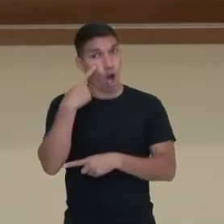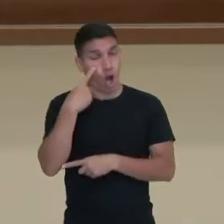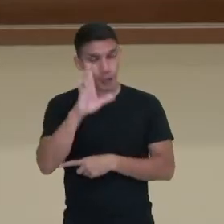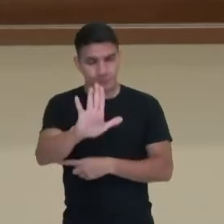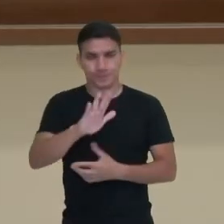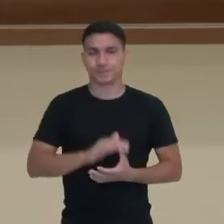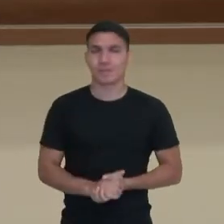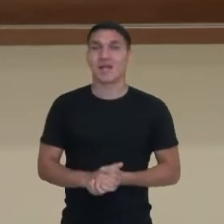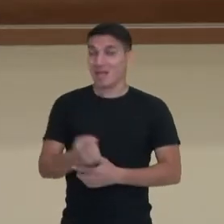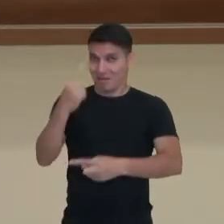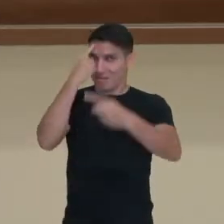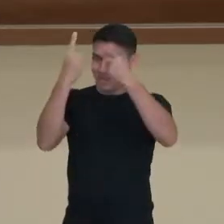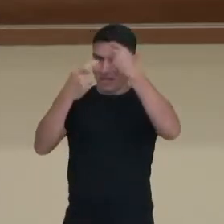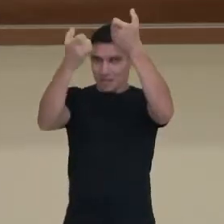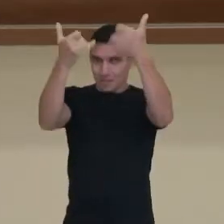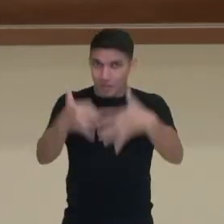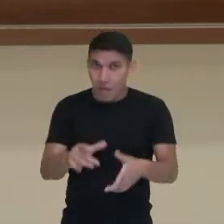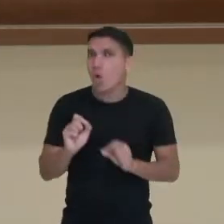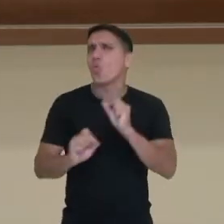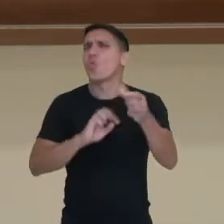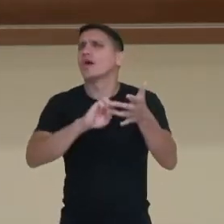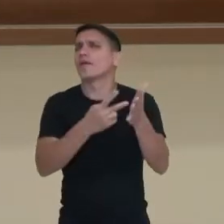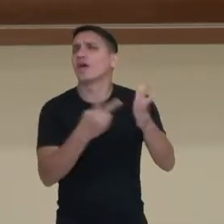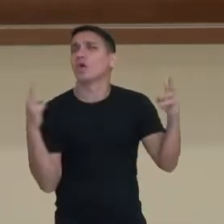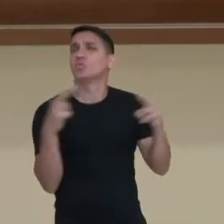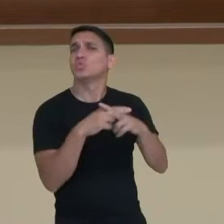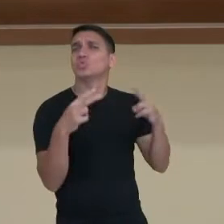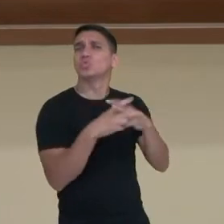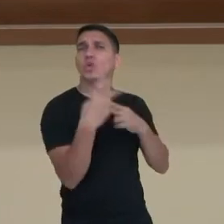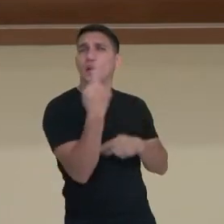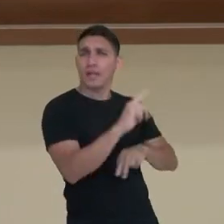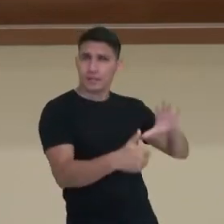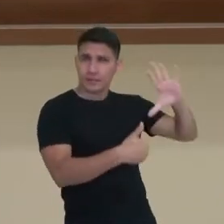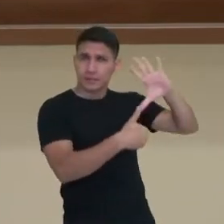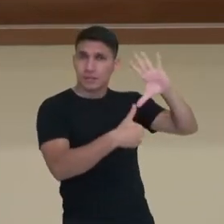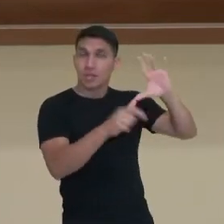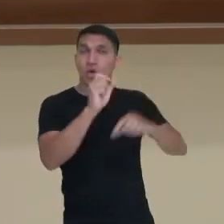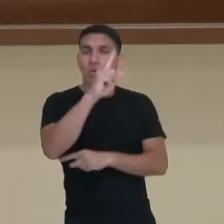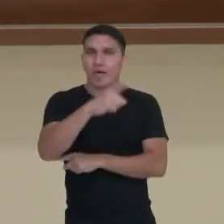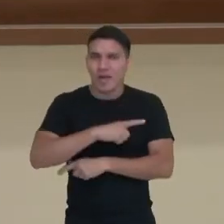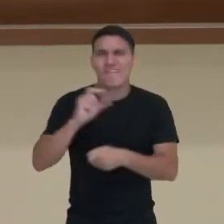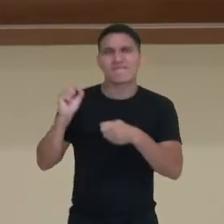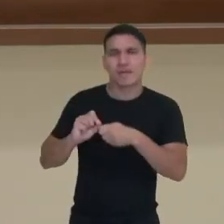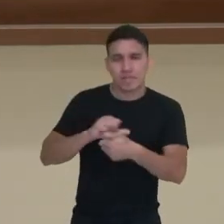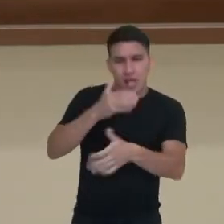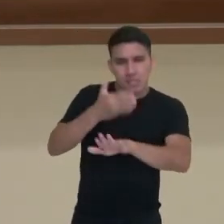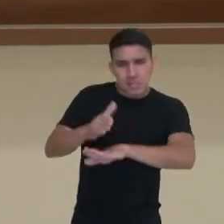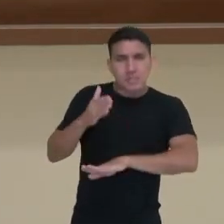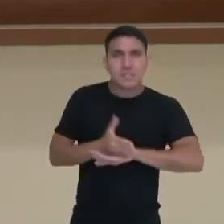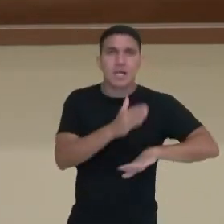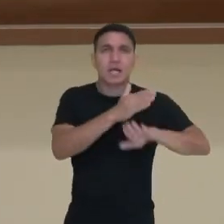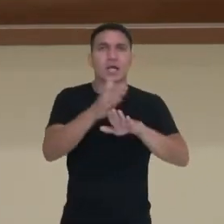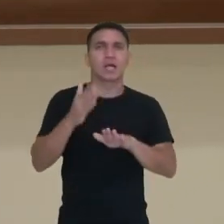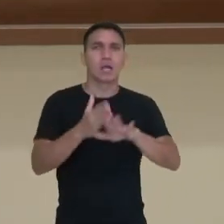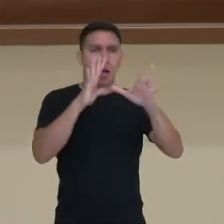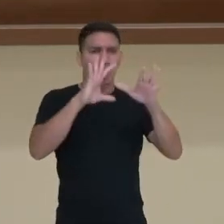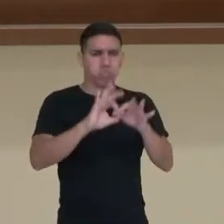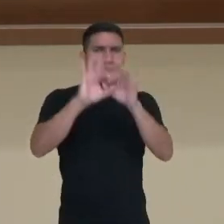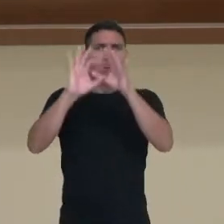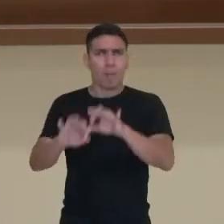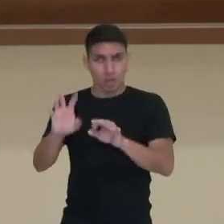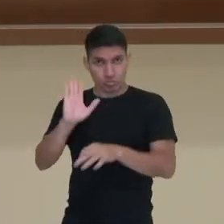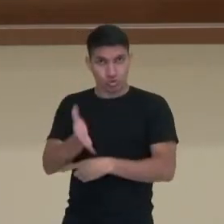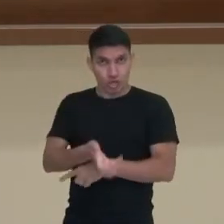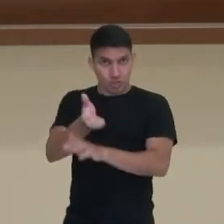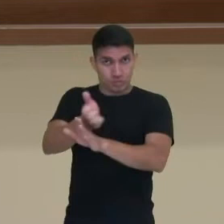uma ideia do que é a luta lá nos Estados Unidos, né? Essa atividade da luta olímpica que eu falei para